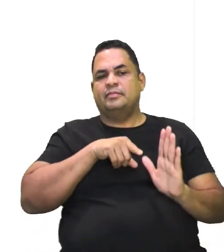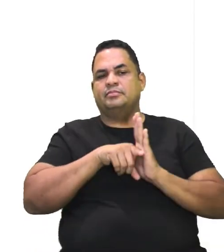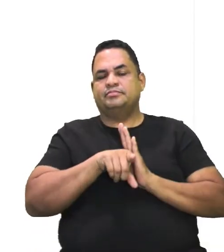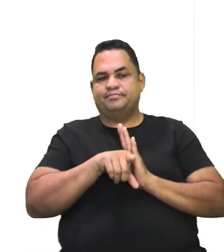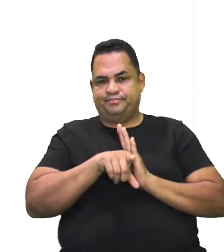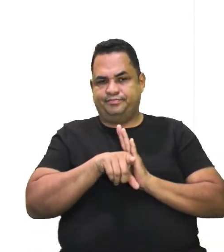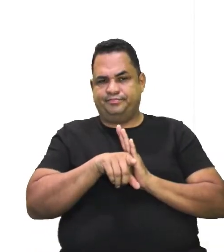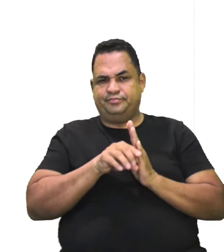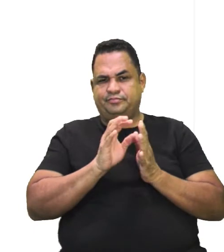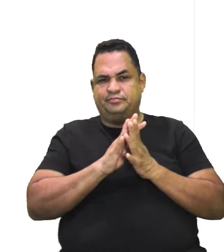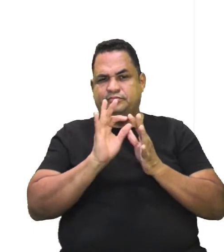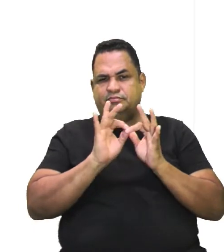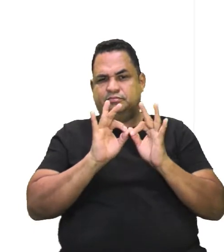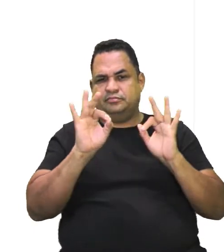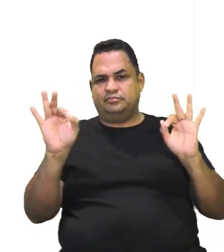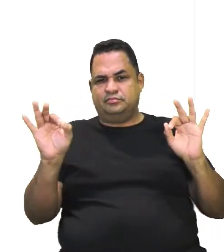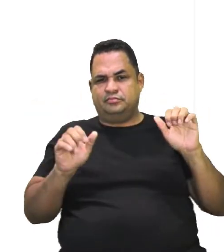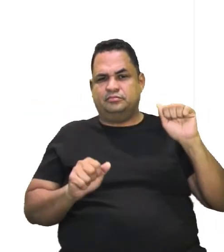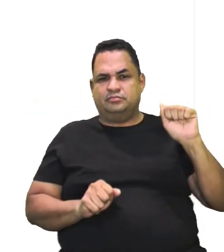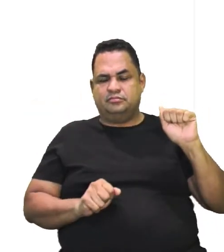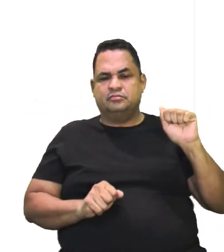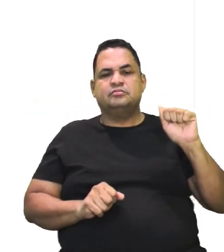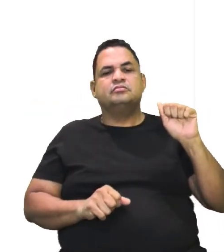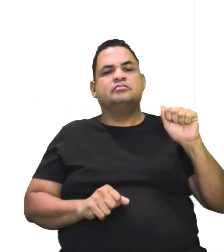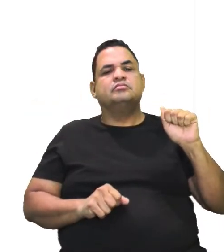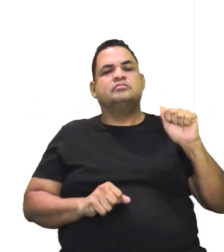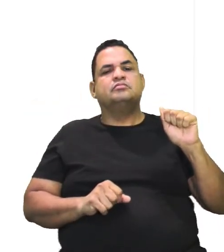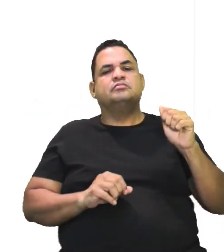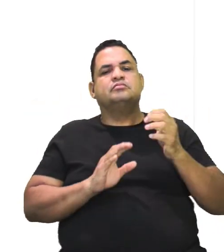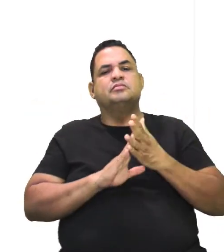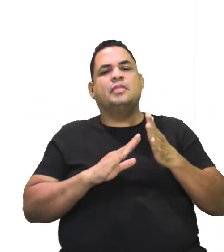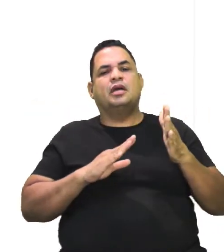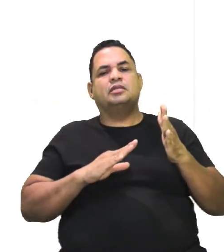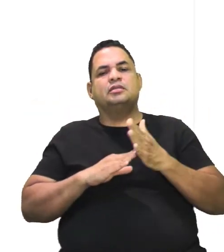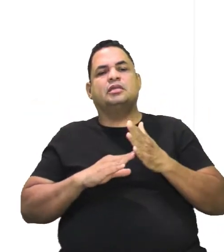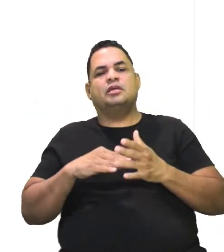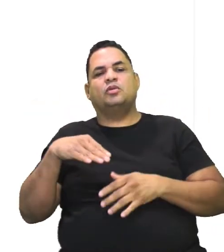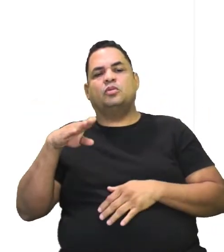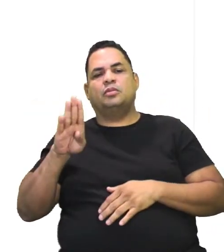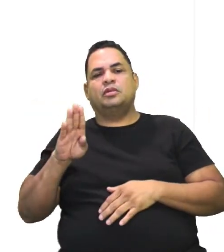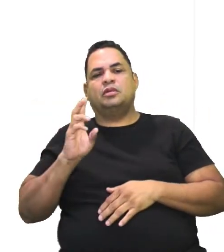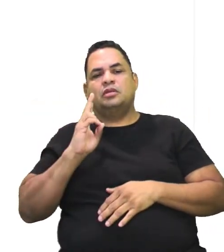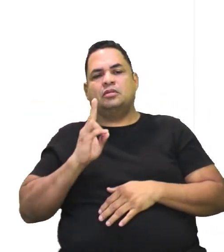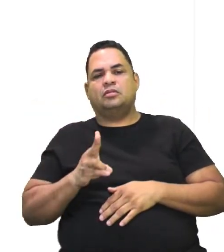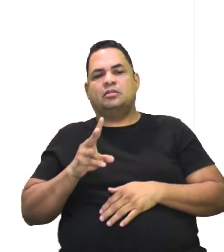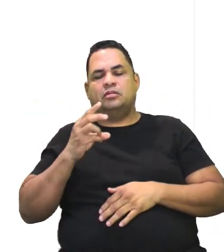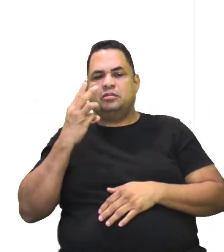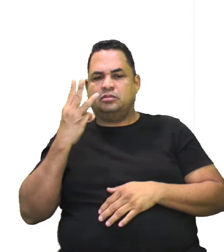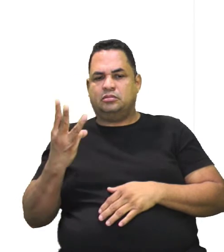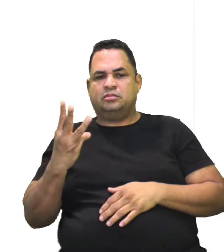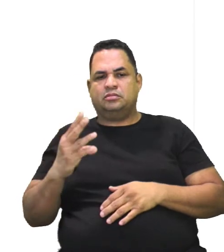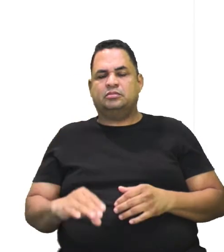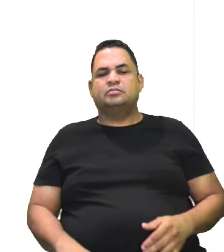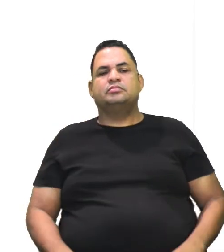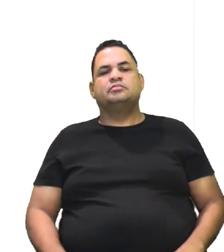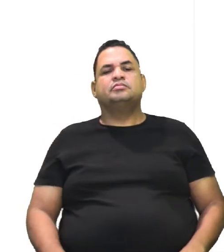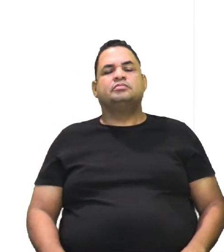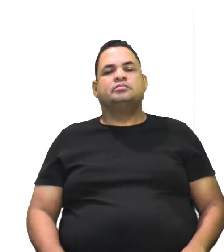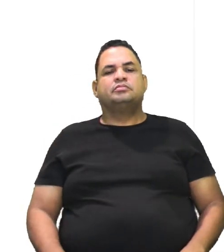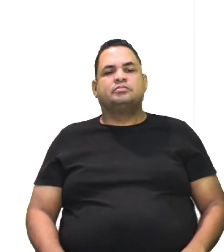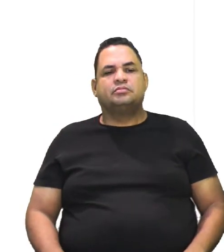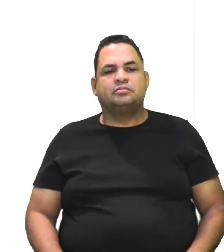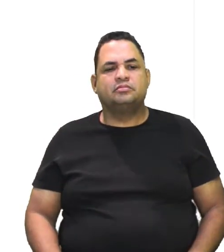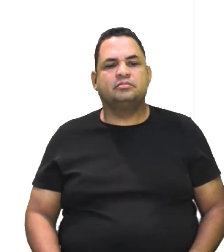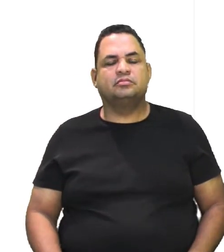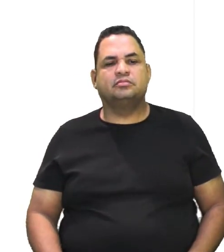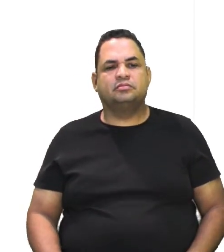seguinte, ó. A distância do ponto A ao ponto B é igual a 3. Ele disse que o ponto A tem